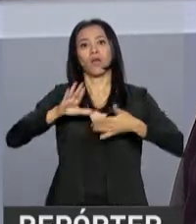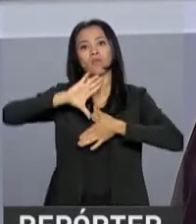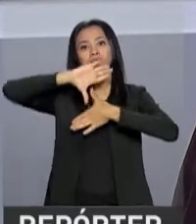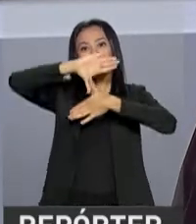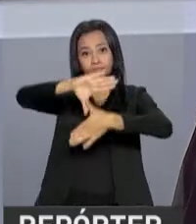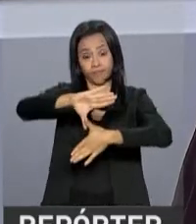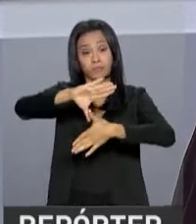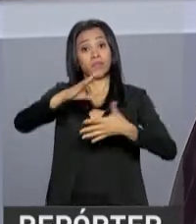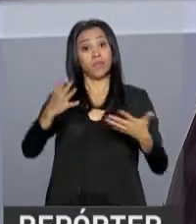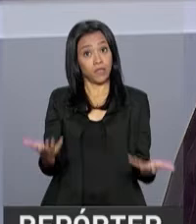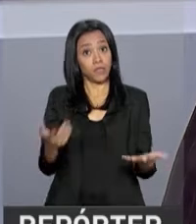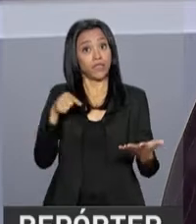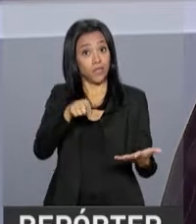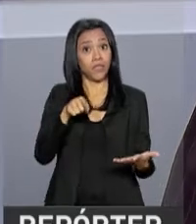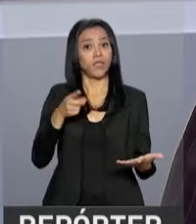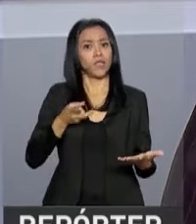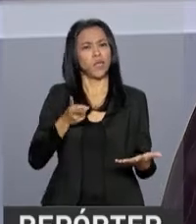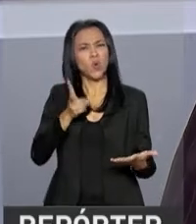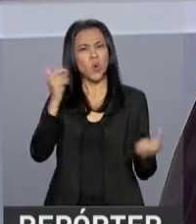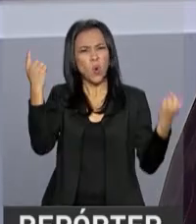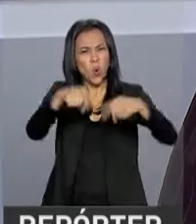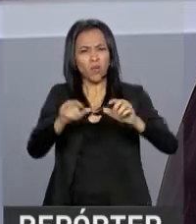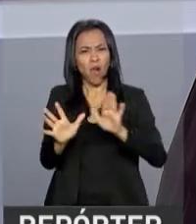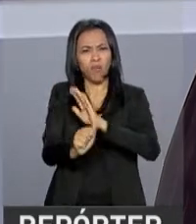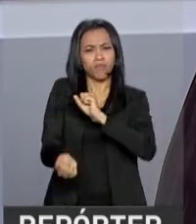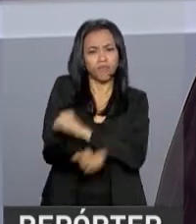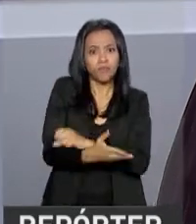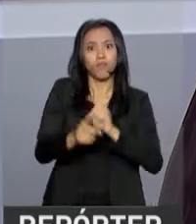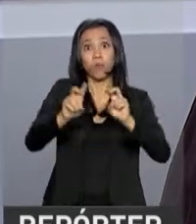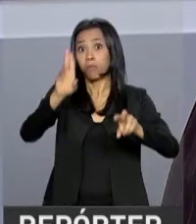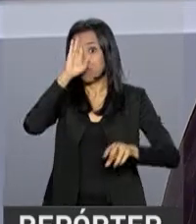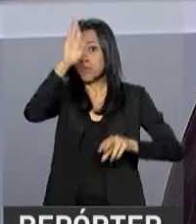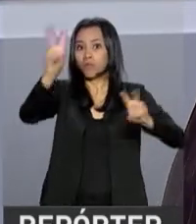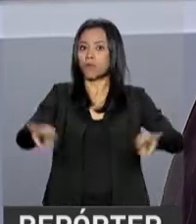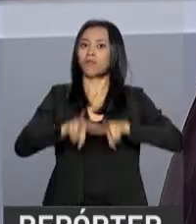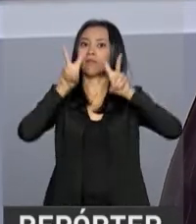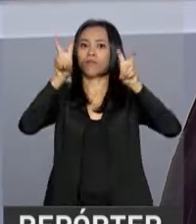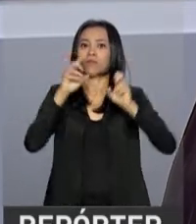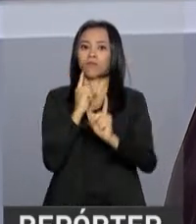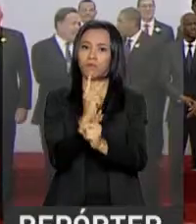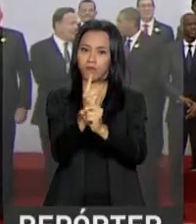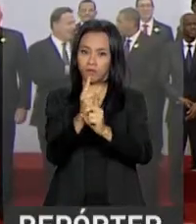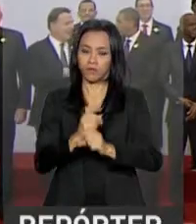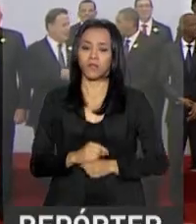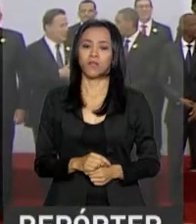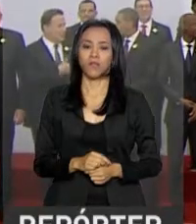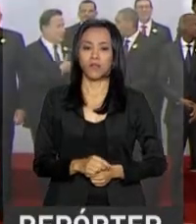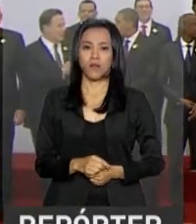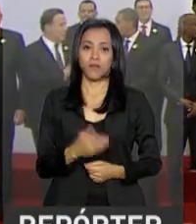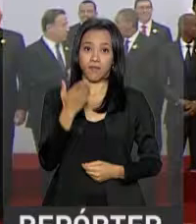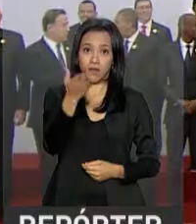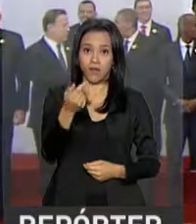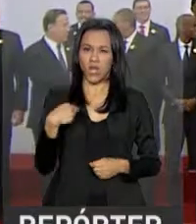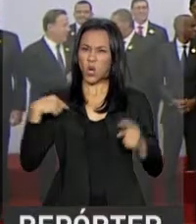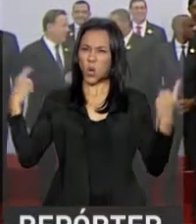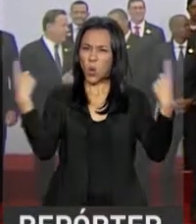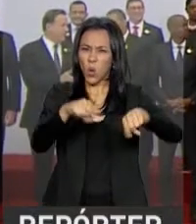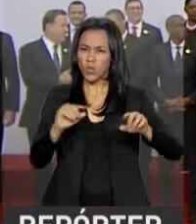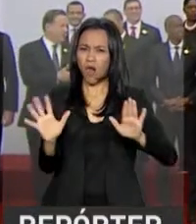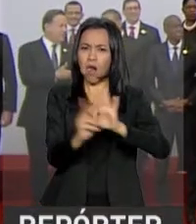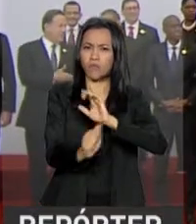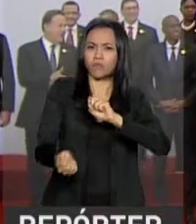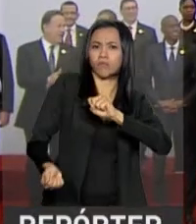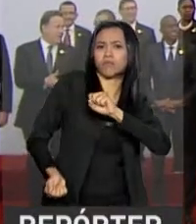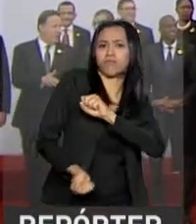compromisso continental de combater a corrupção foi o grande tema do encontro combater a corrupção